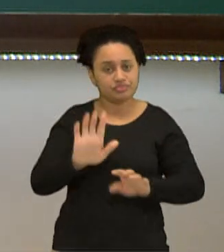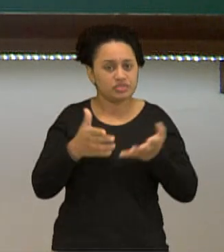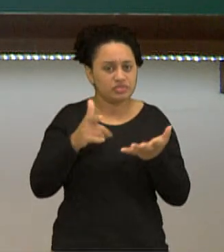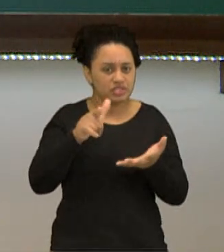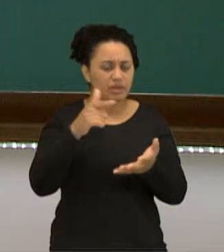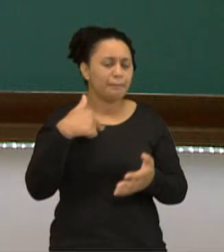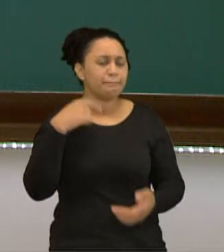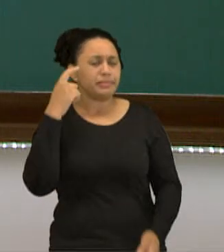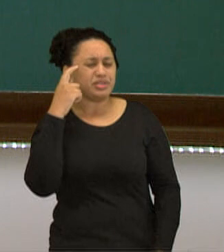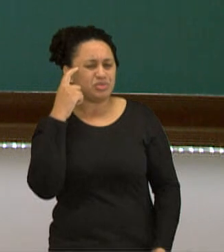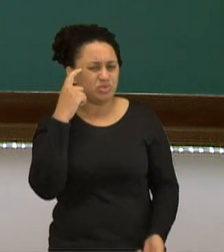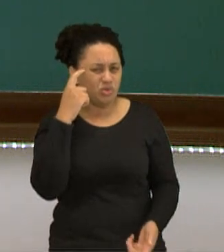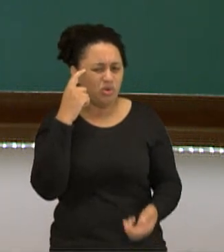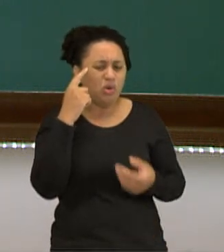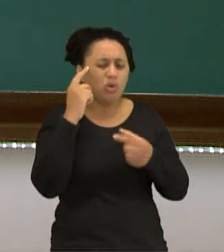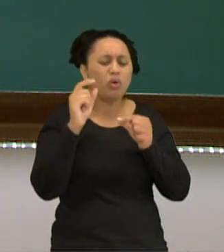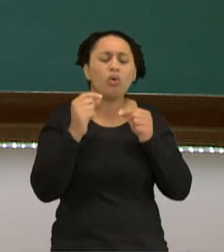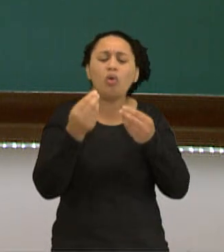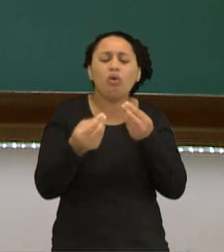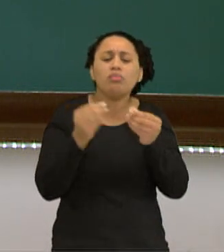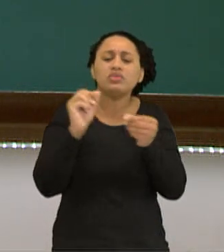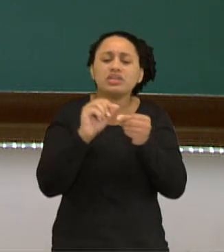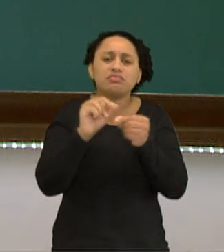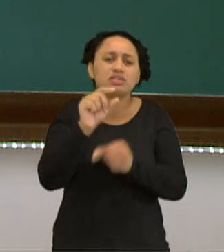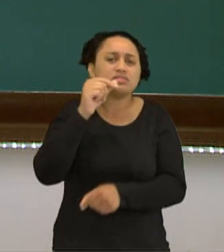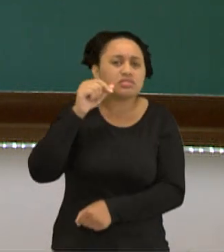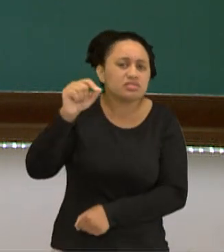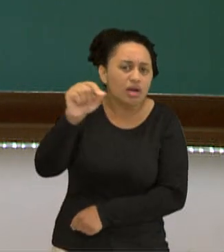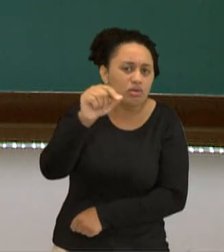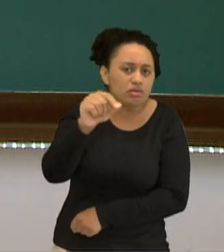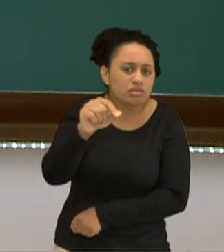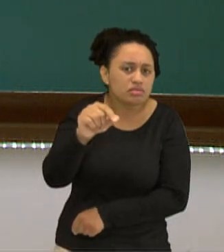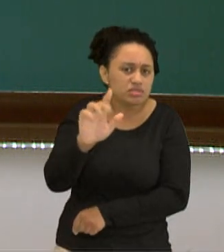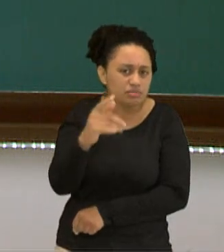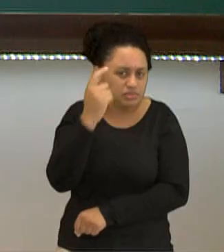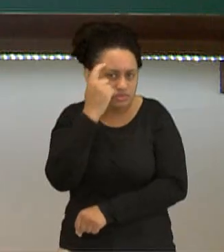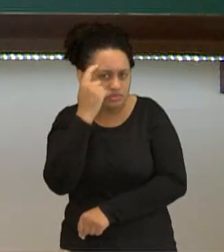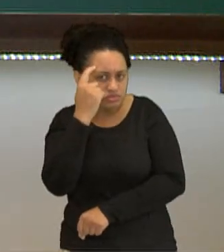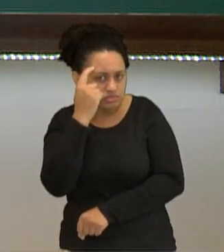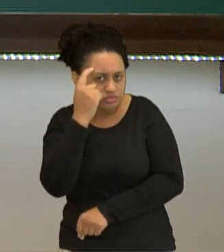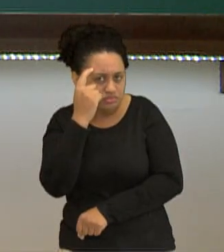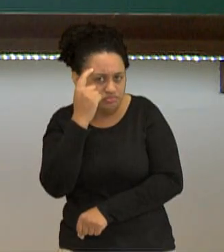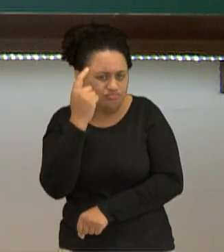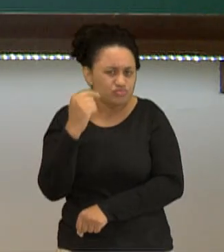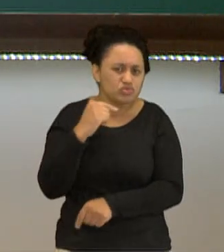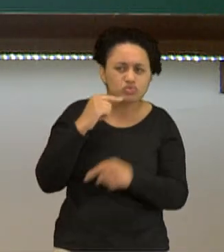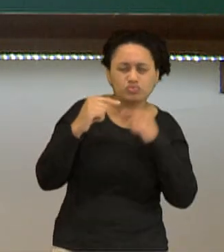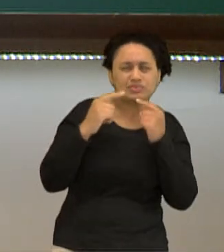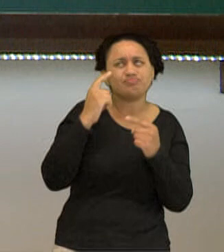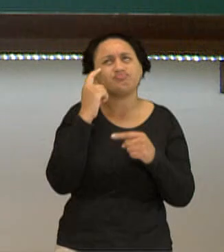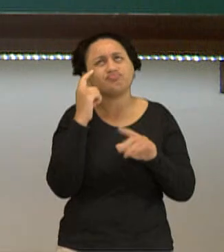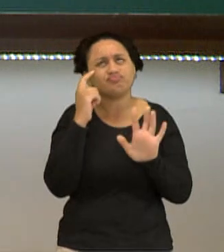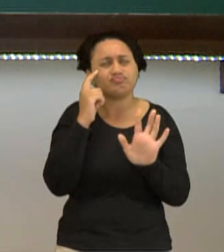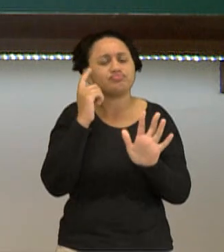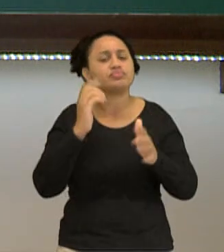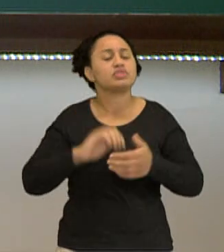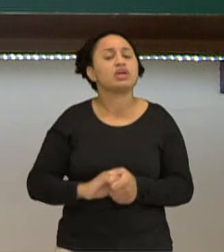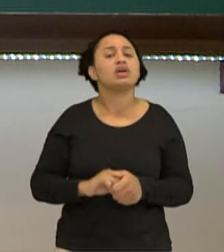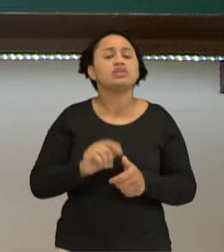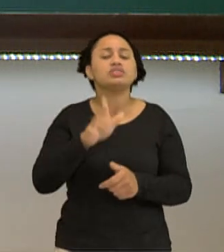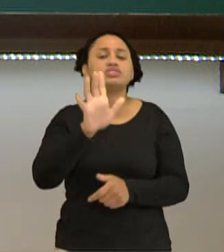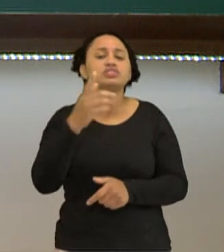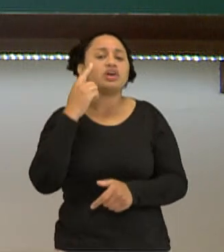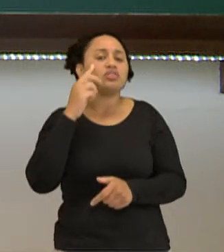já se perguntaram pelo que o sal de cozinha é formado? Já se perguntaram? Vocês já viram lá